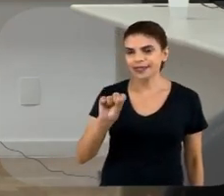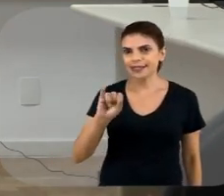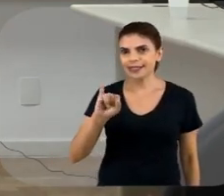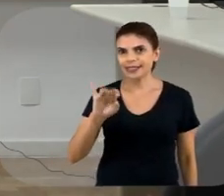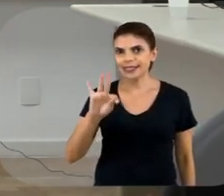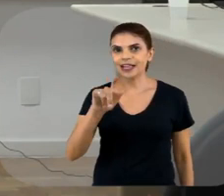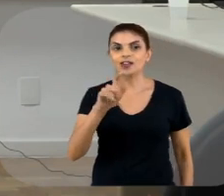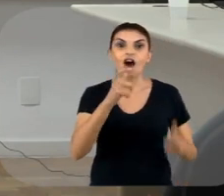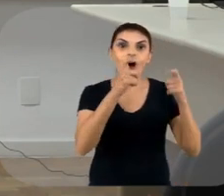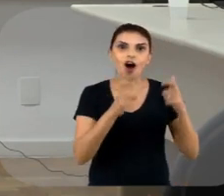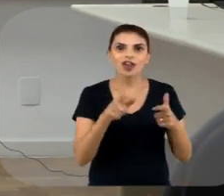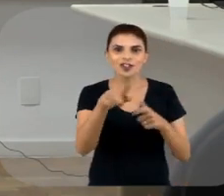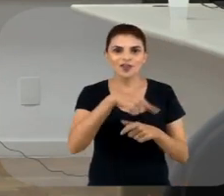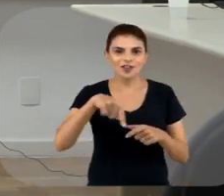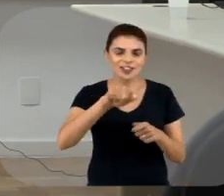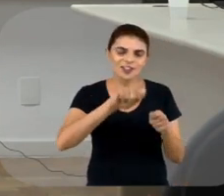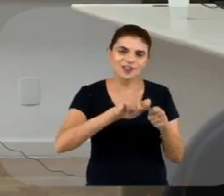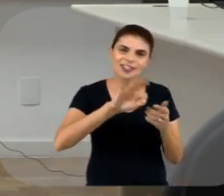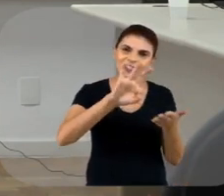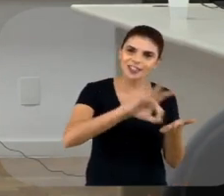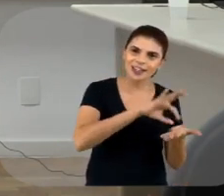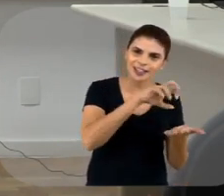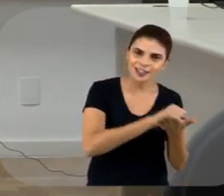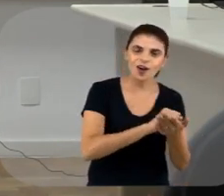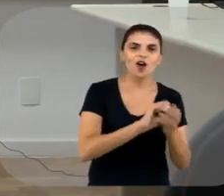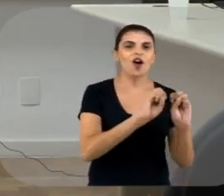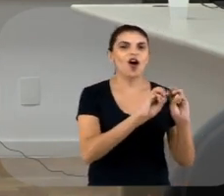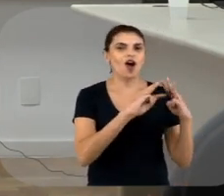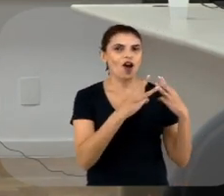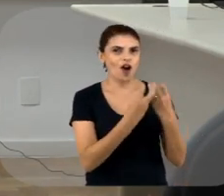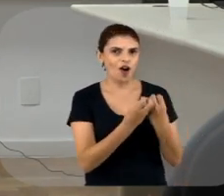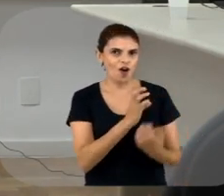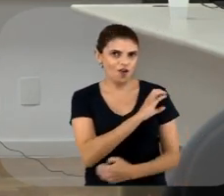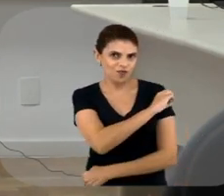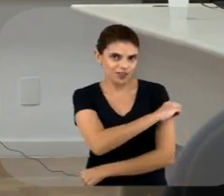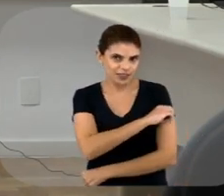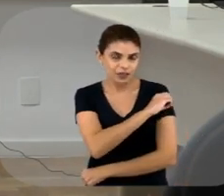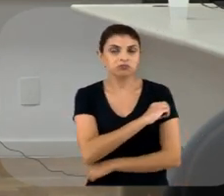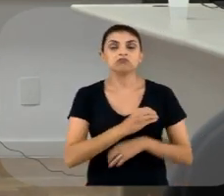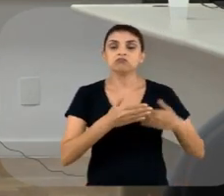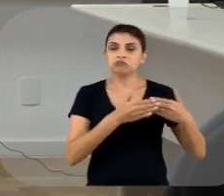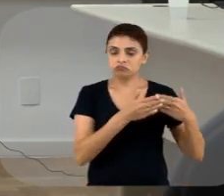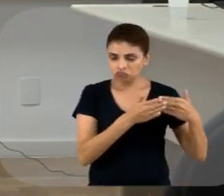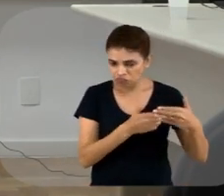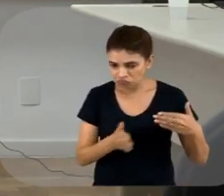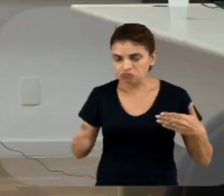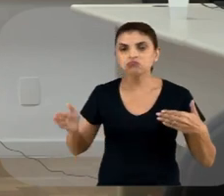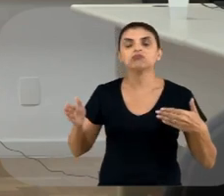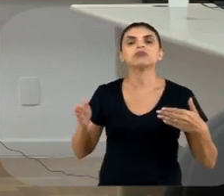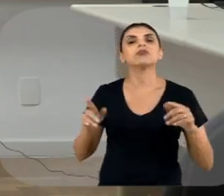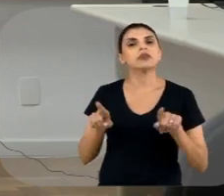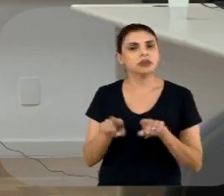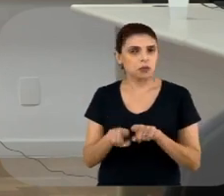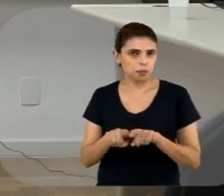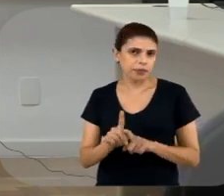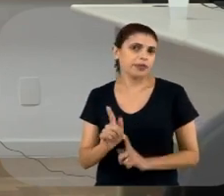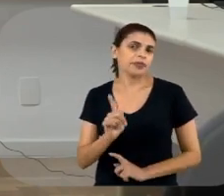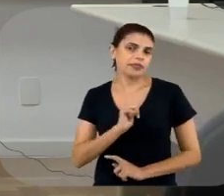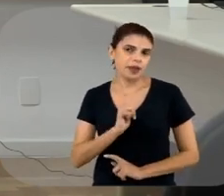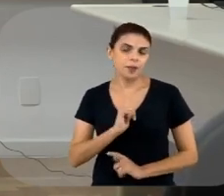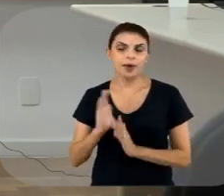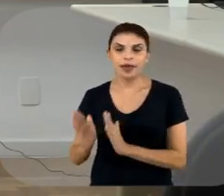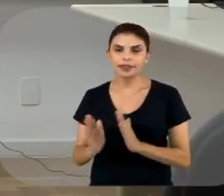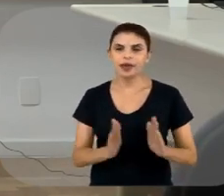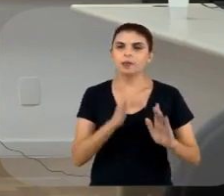vocês se inscreveram para essa oficina. A partir disso, né, a gente tem aí